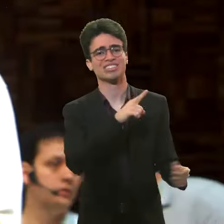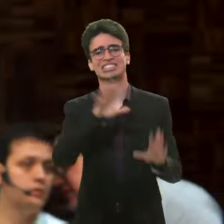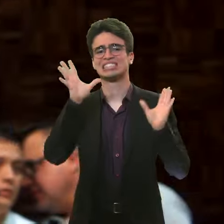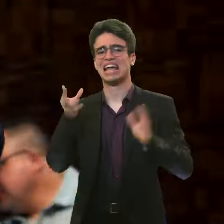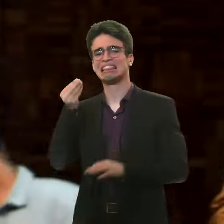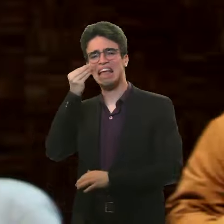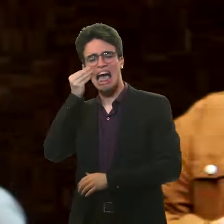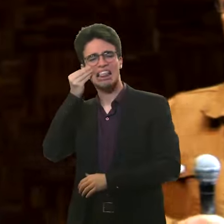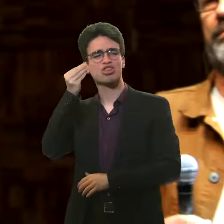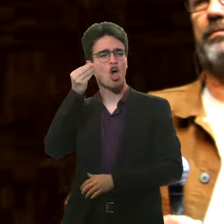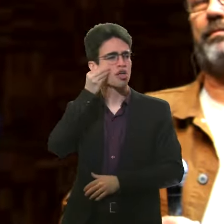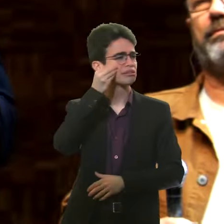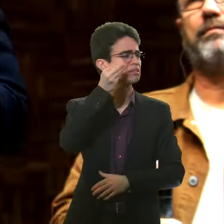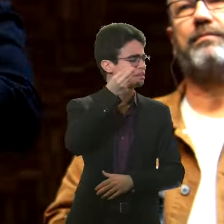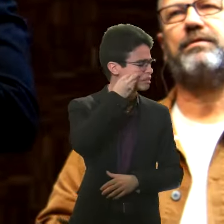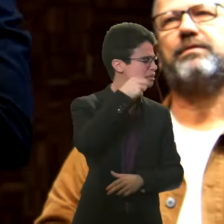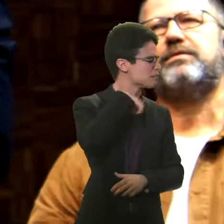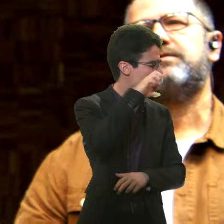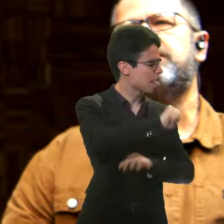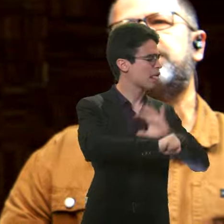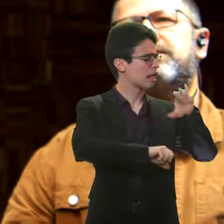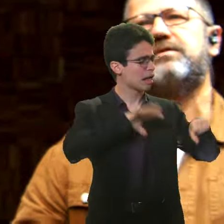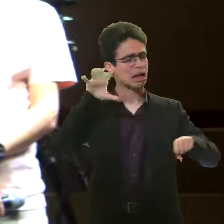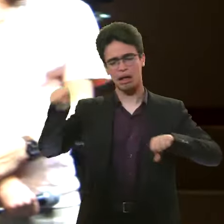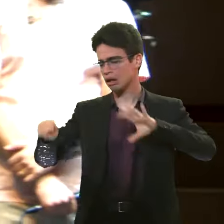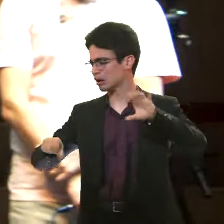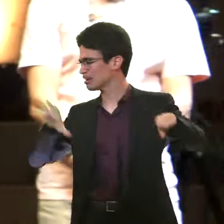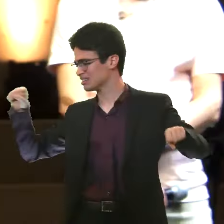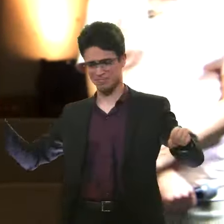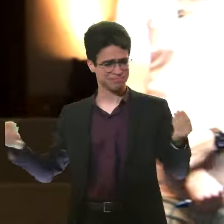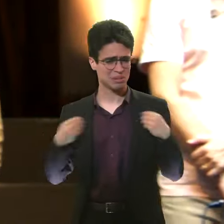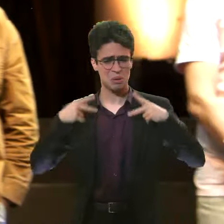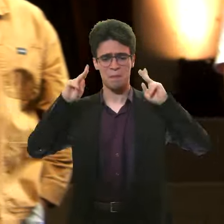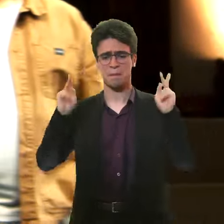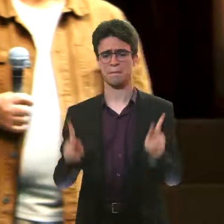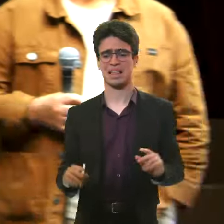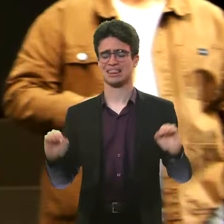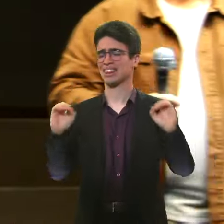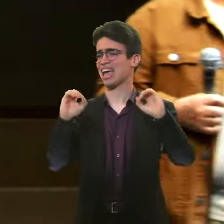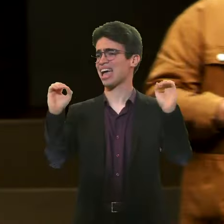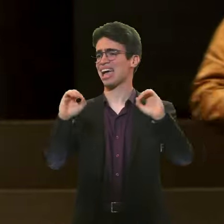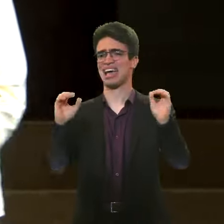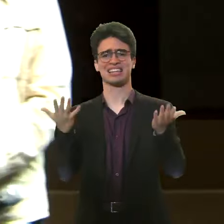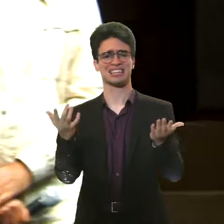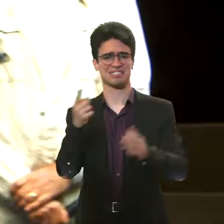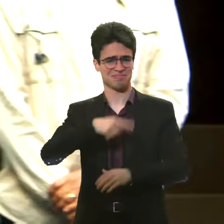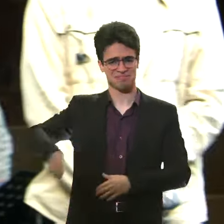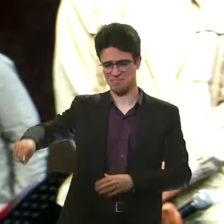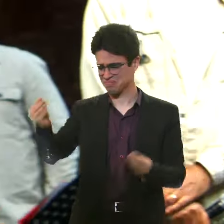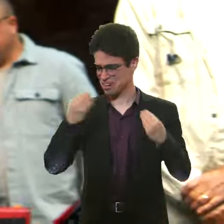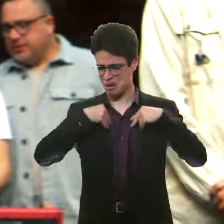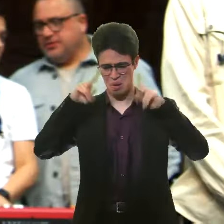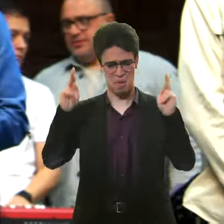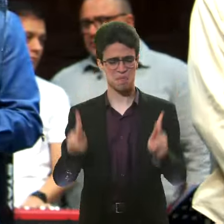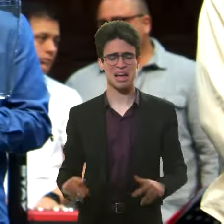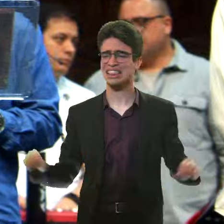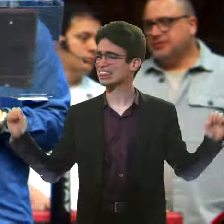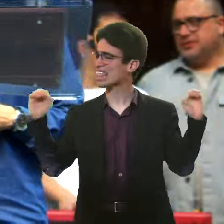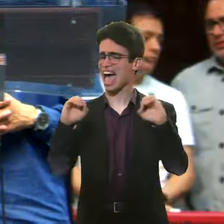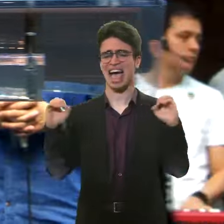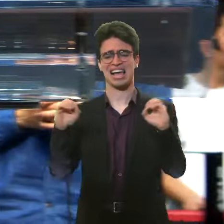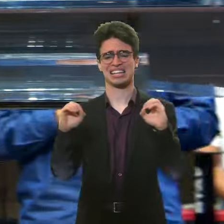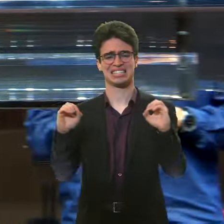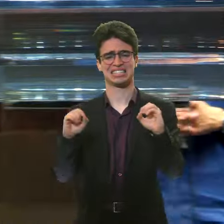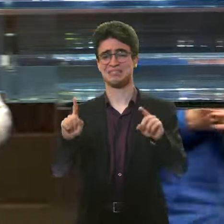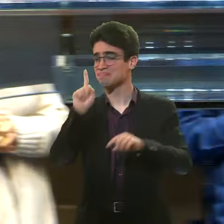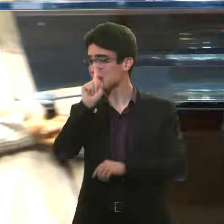caminhos, você correu atrás de várias coisas, e nenhuma delas te deu paz, e nenhuma delas foi paz em meio ao sofrimento. Jesus